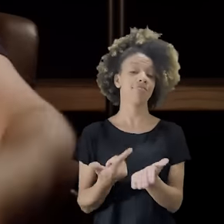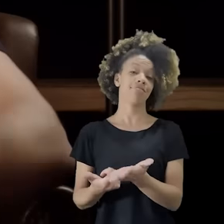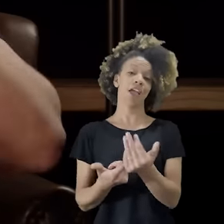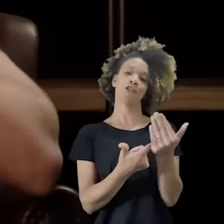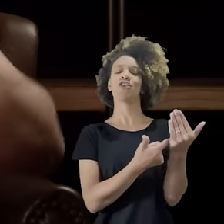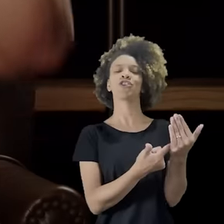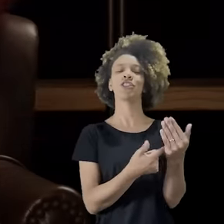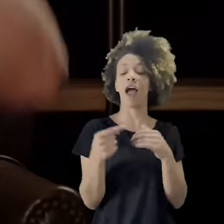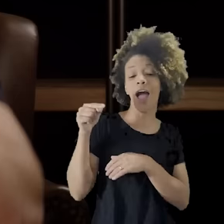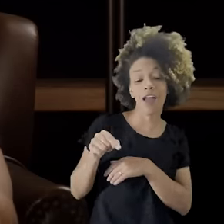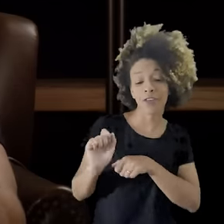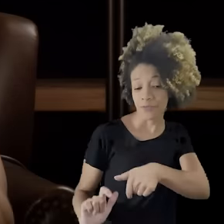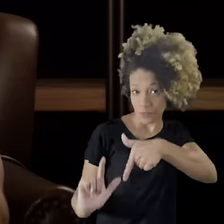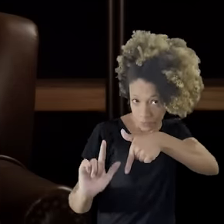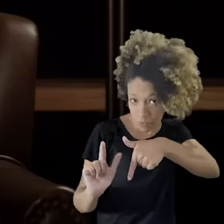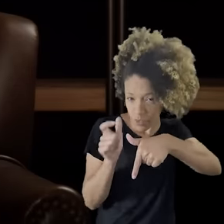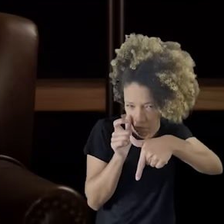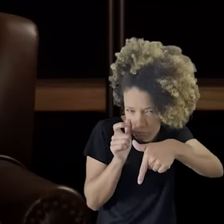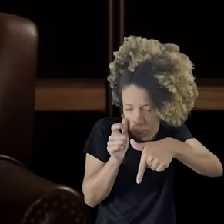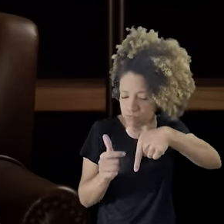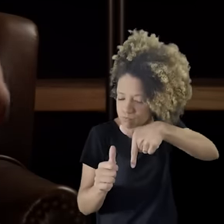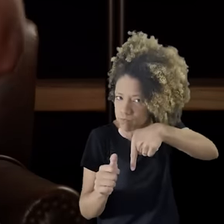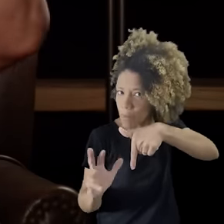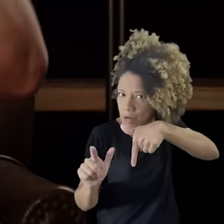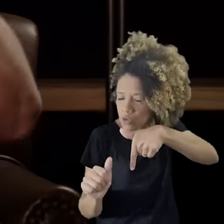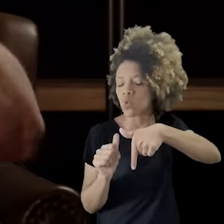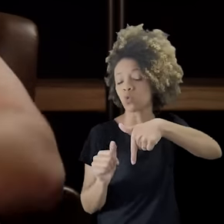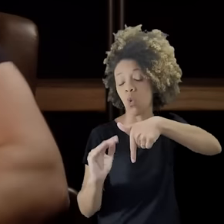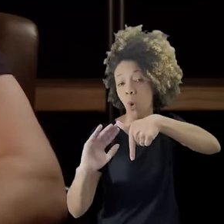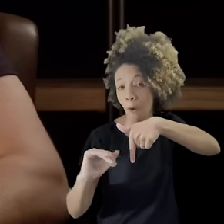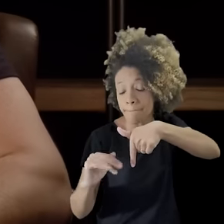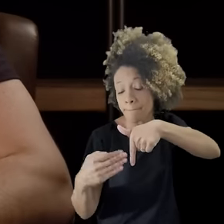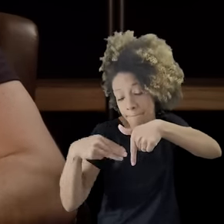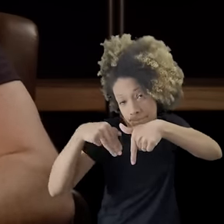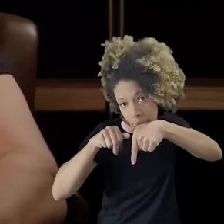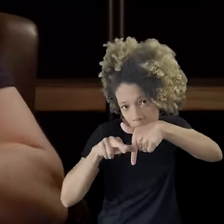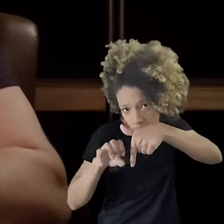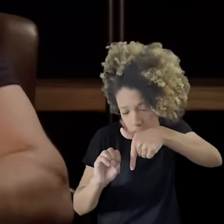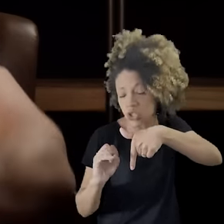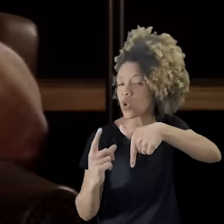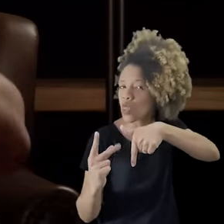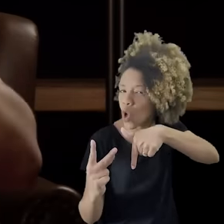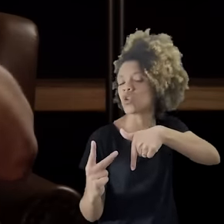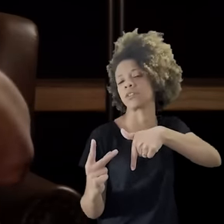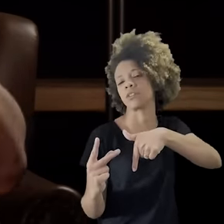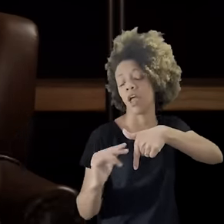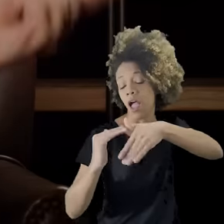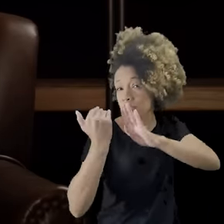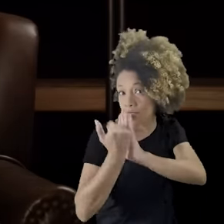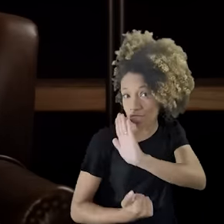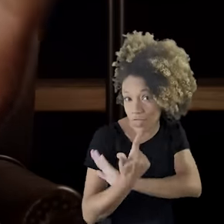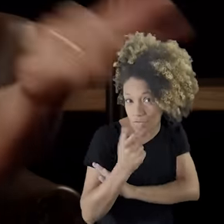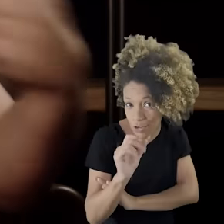tecnologia eu tô dando aqui ó vai atrás vai sério pra todo mundo cupom Maurício 12%